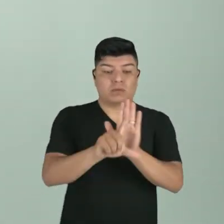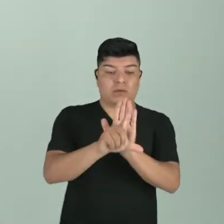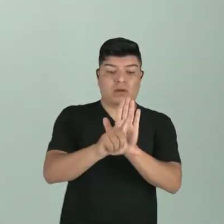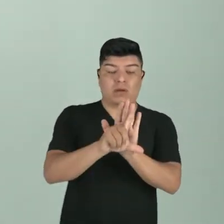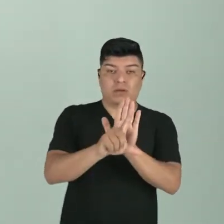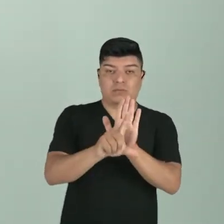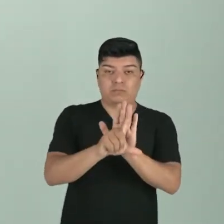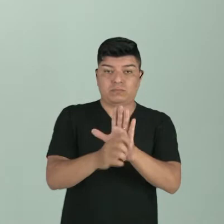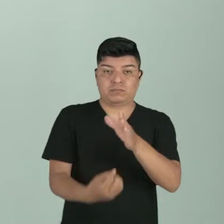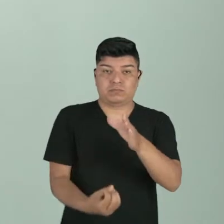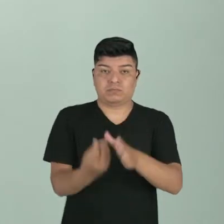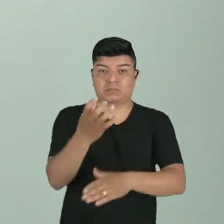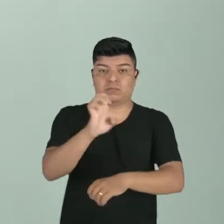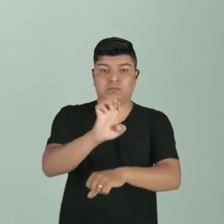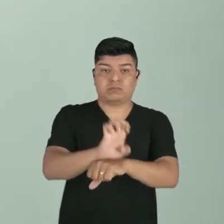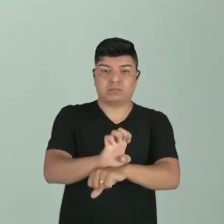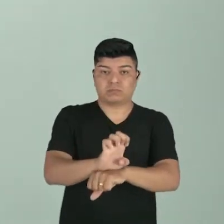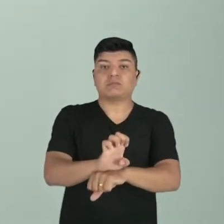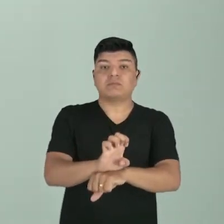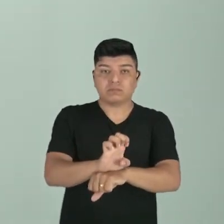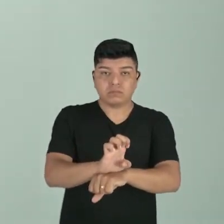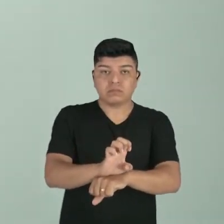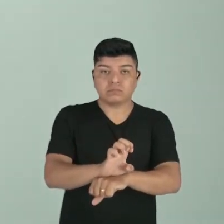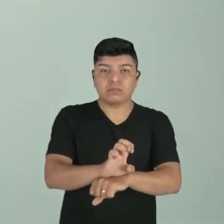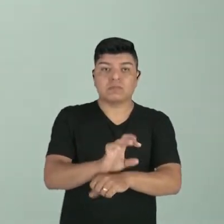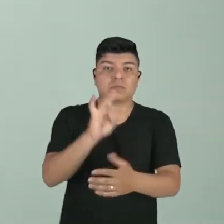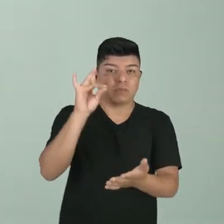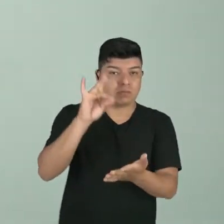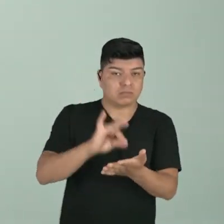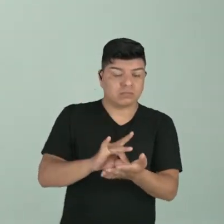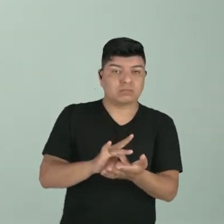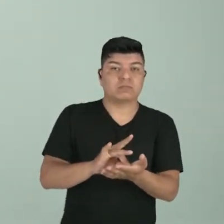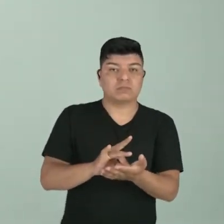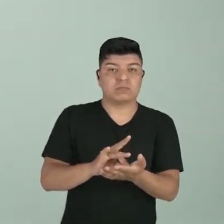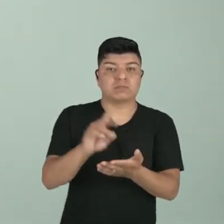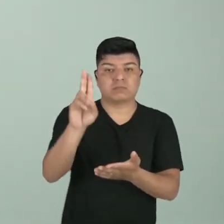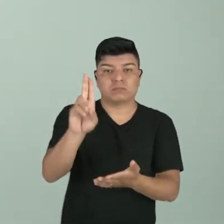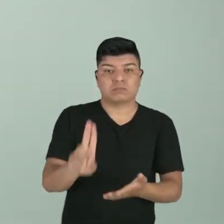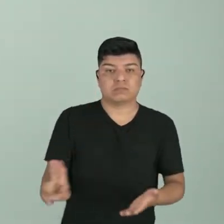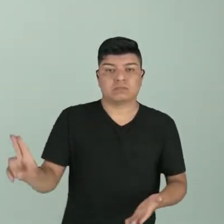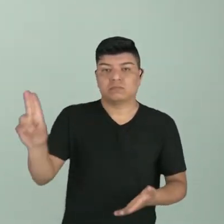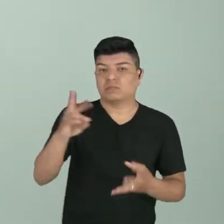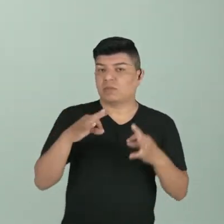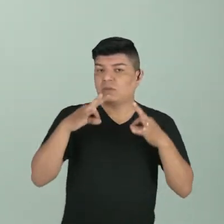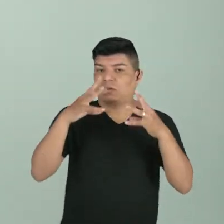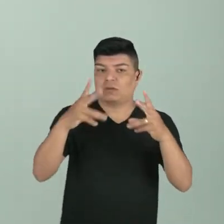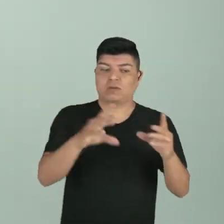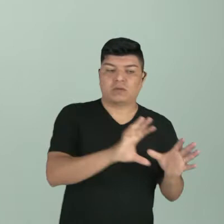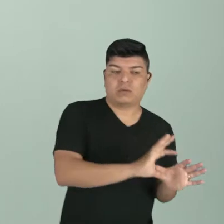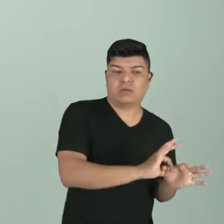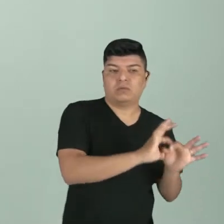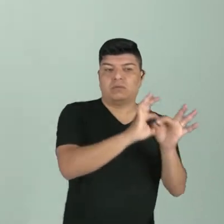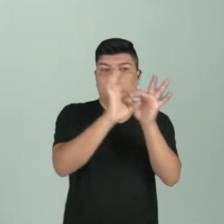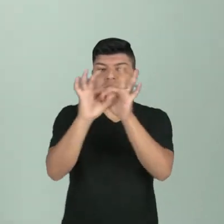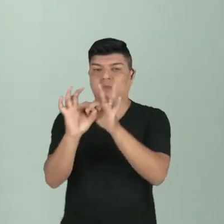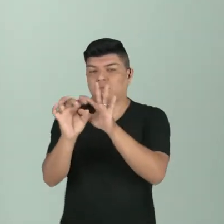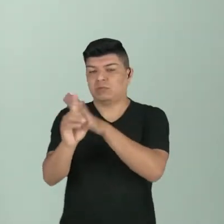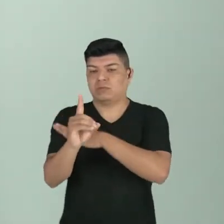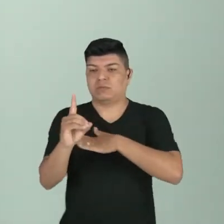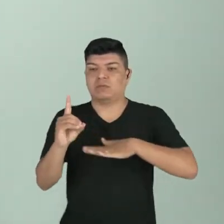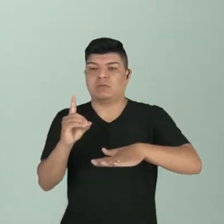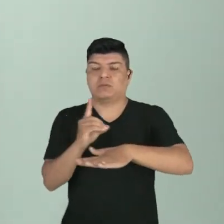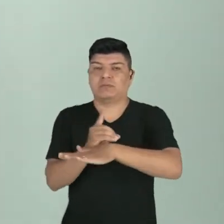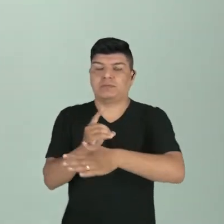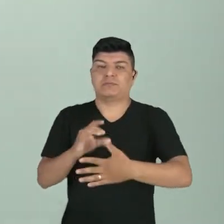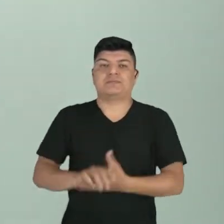são emanadas do Estado, elas são válidas e elas são aplicadas a todo o contexto social. E